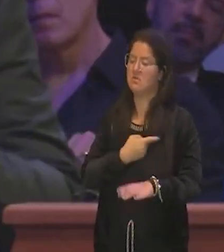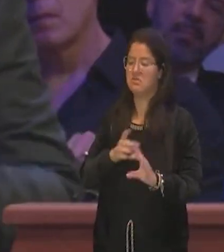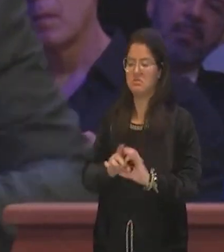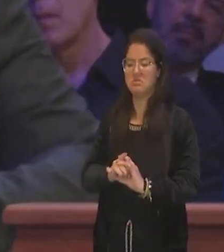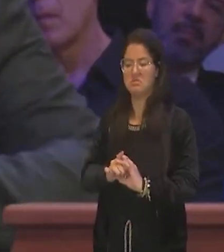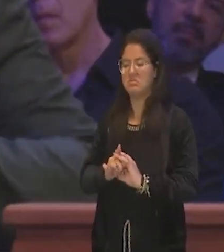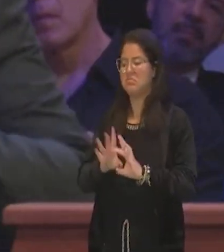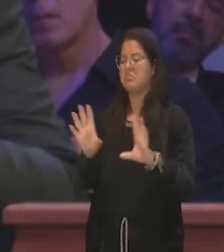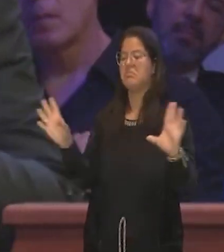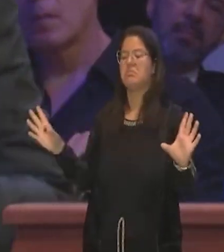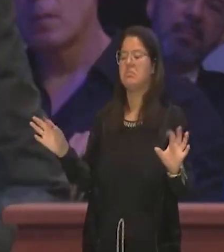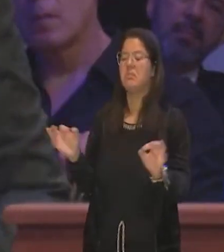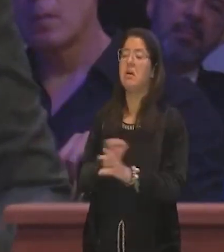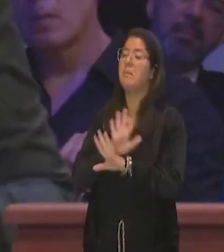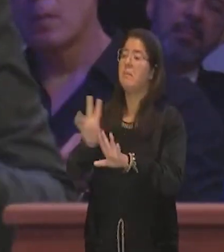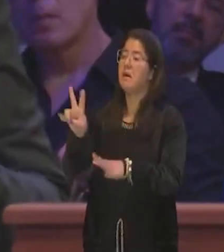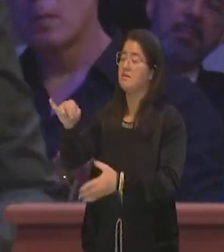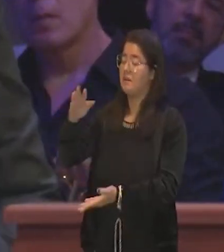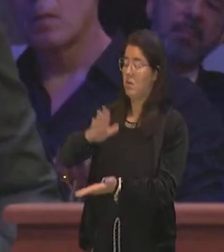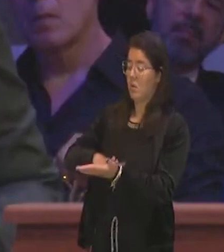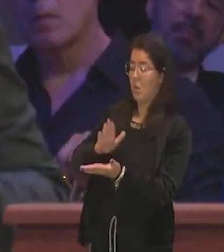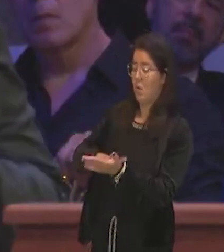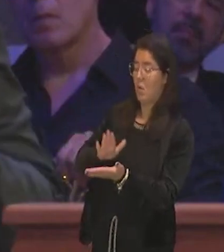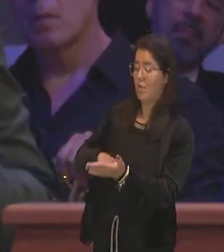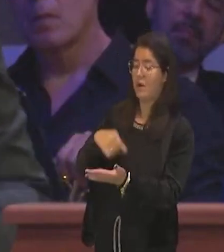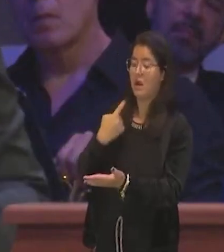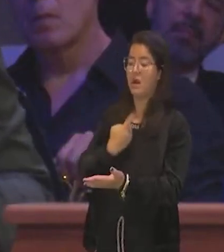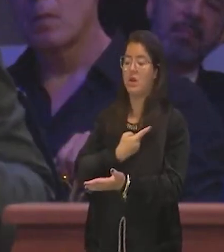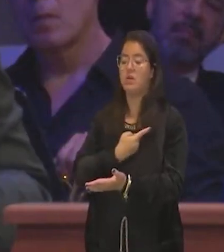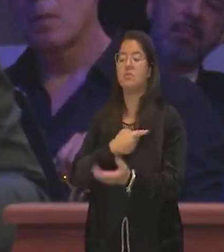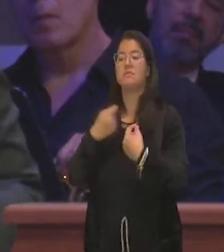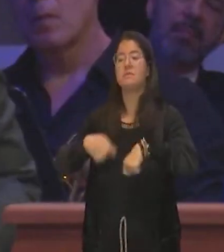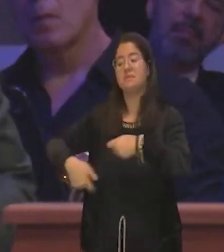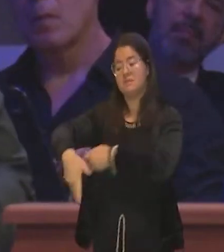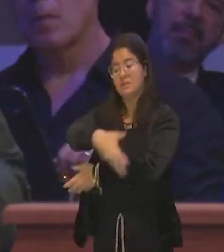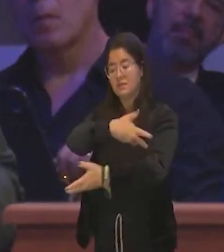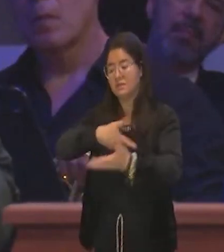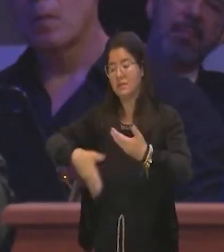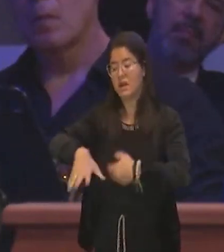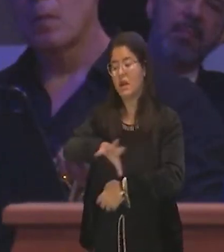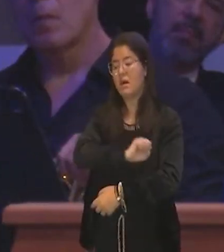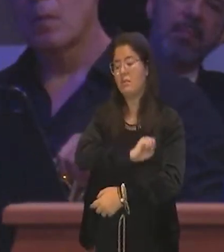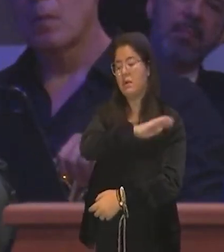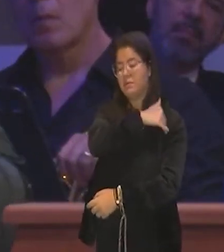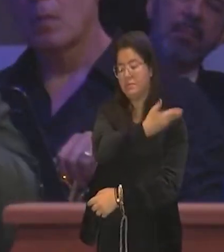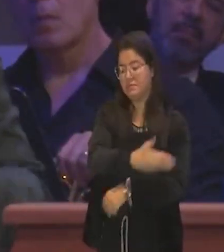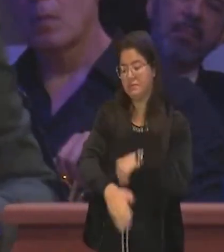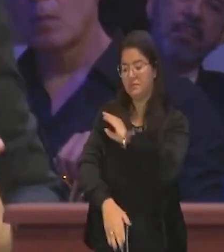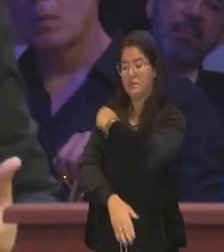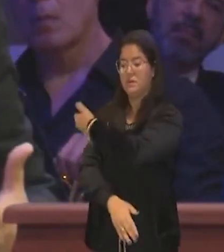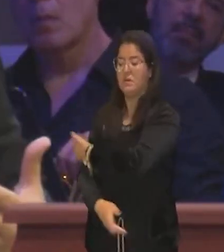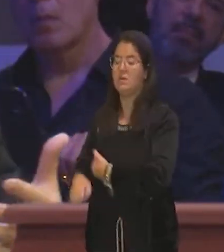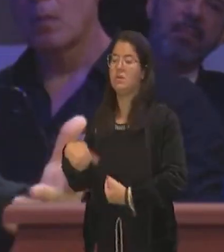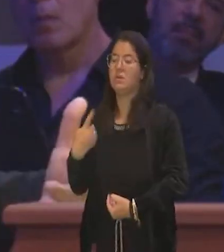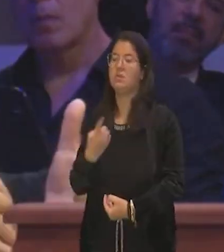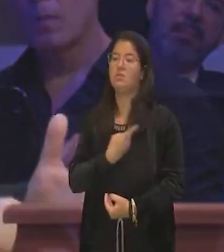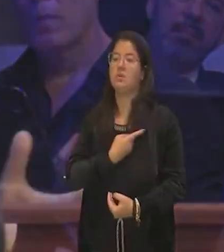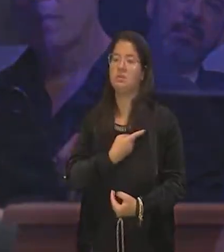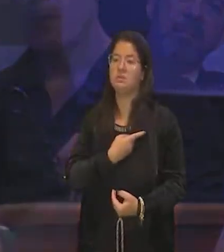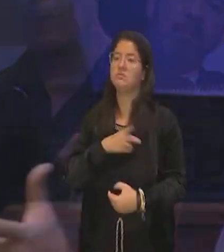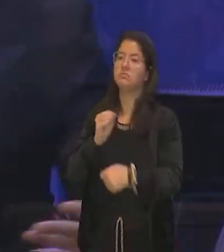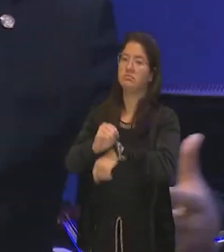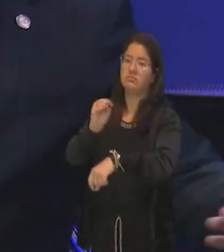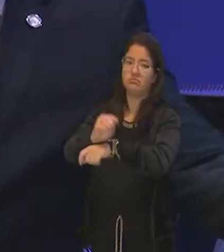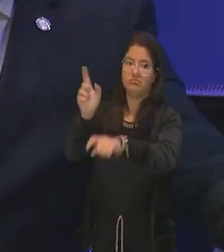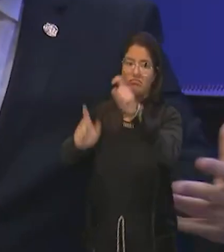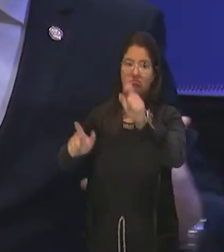nos cobrar esta postura de que nós amemos uns aos outros, de que nós cuidemos das pessoas, e é por